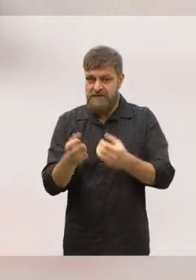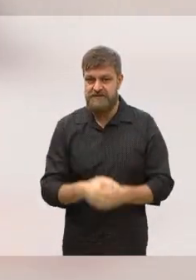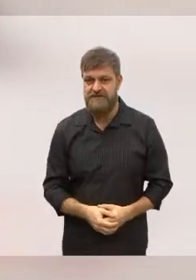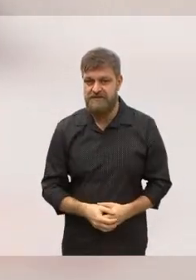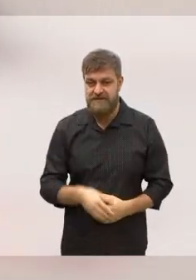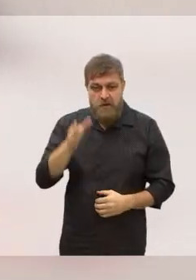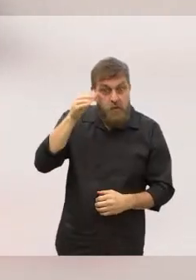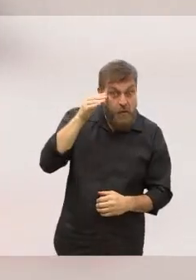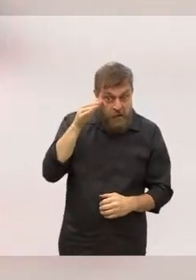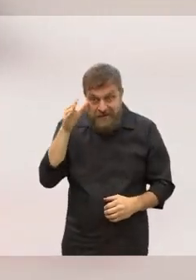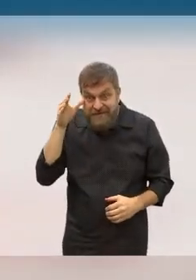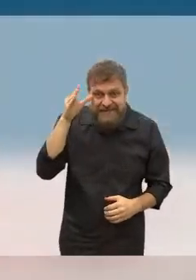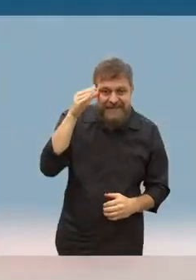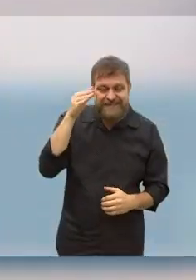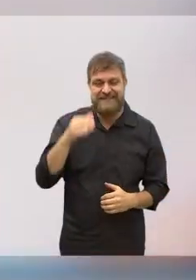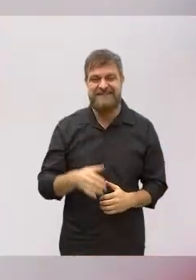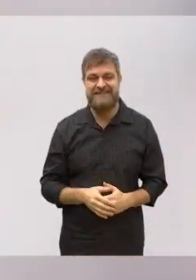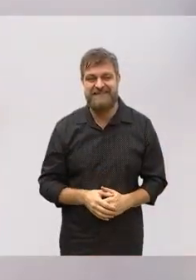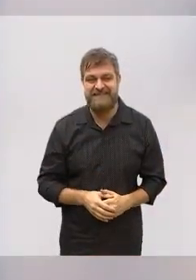e curiosidades.